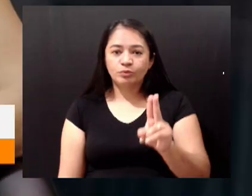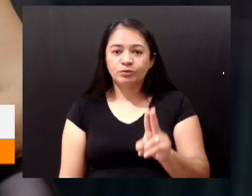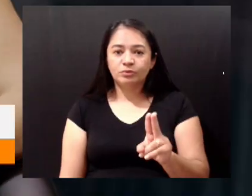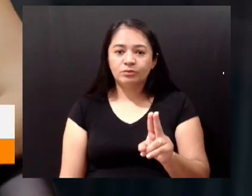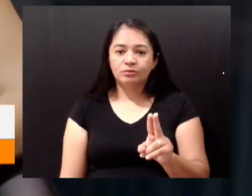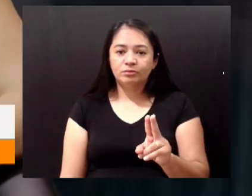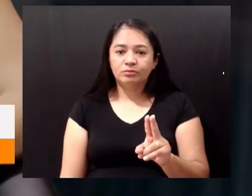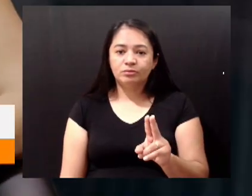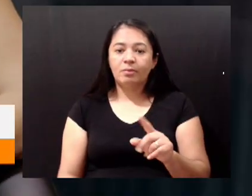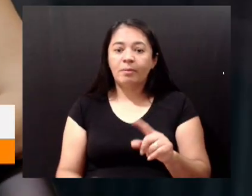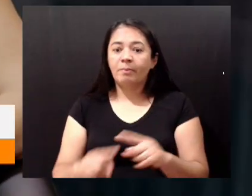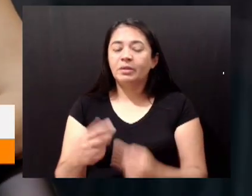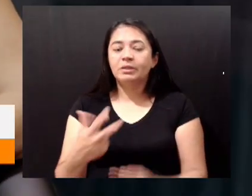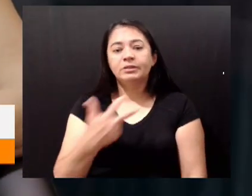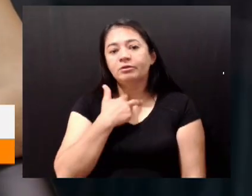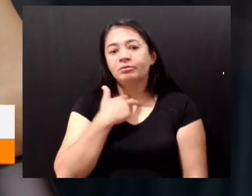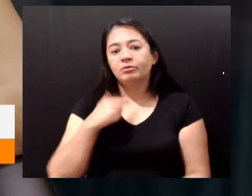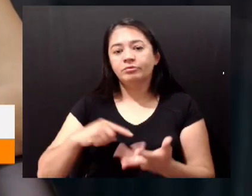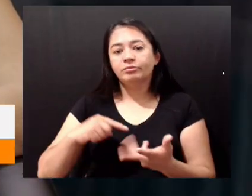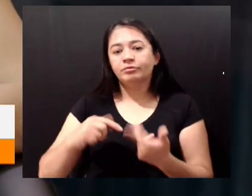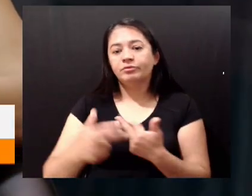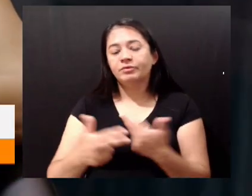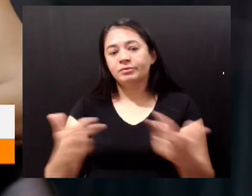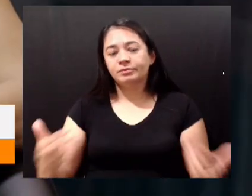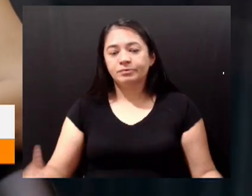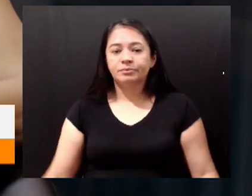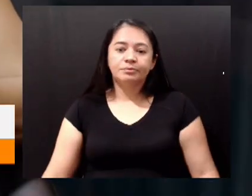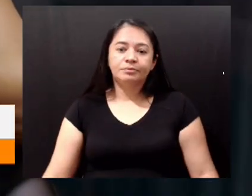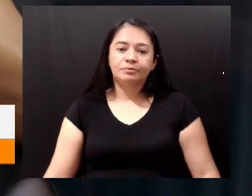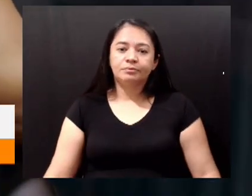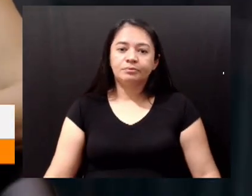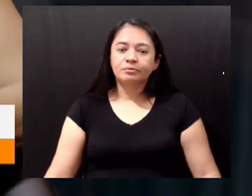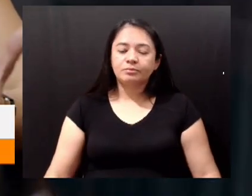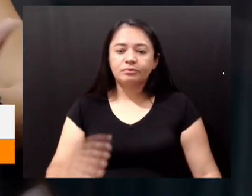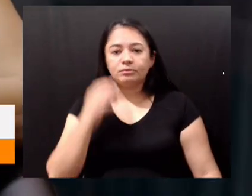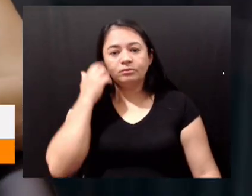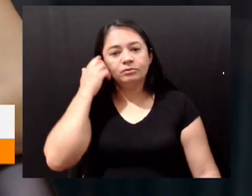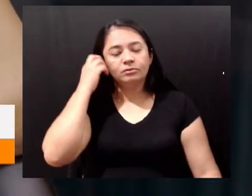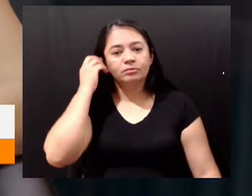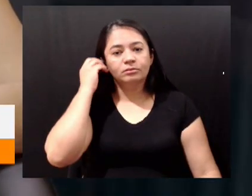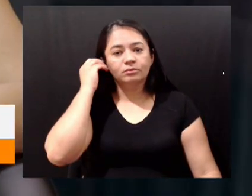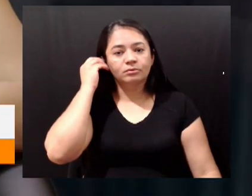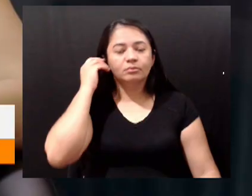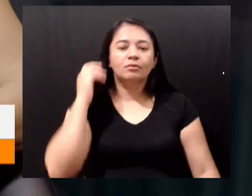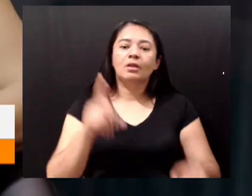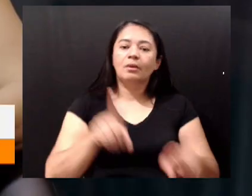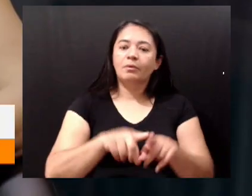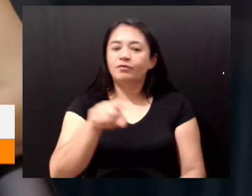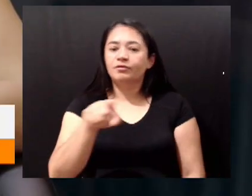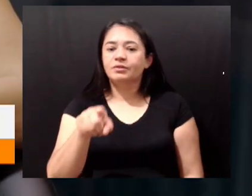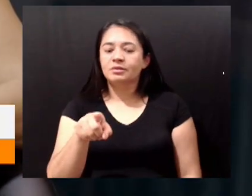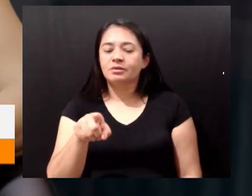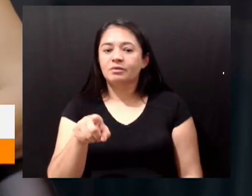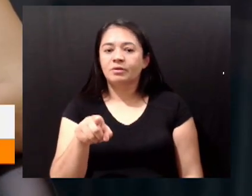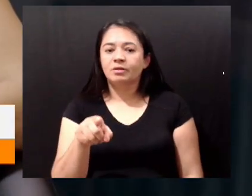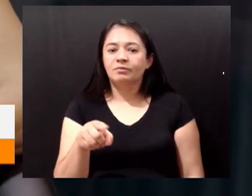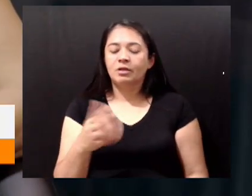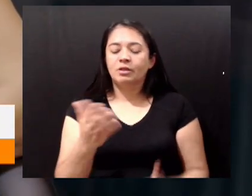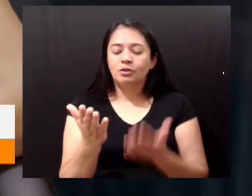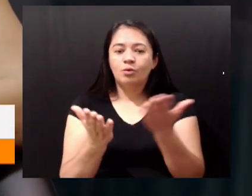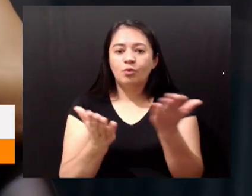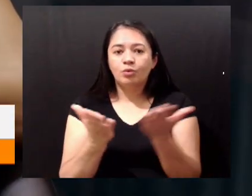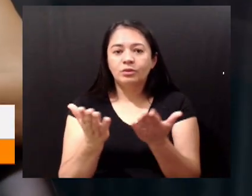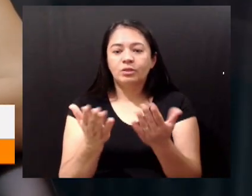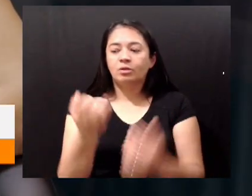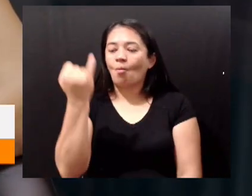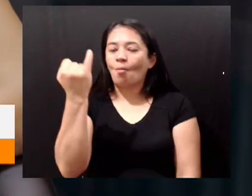por uma série de fatores, Uhum. né. Existem mesmo vale para quando você vai, fazer um tratamento para emagrecer, coisa e